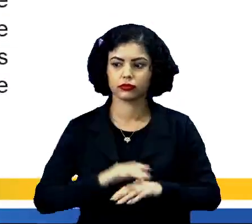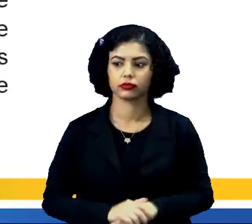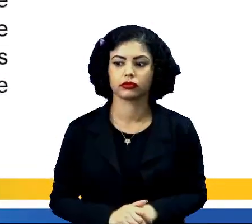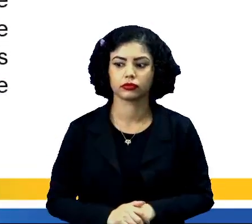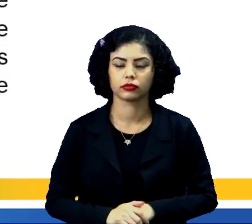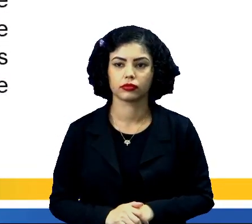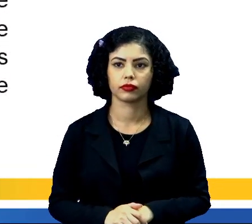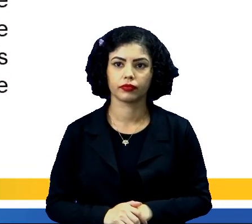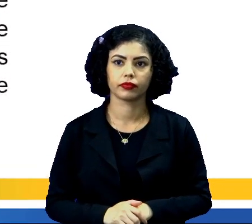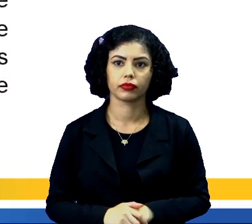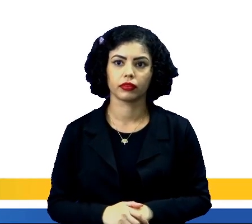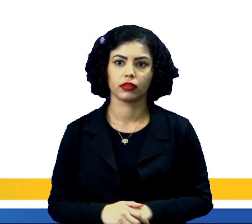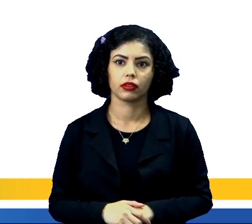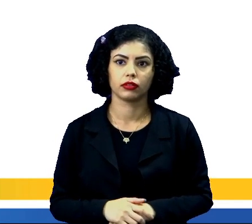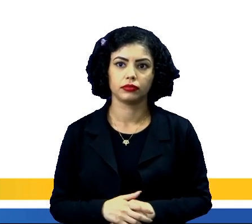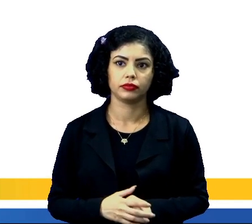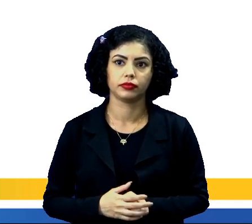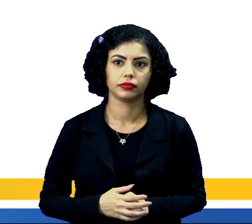informações.